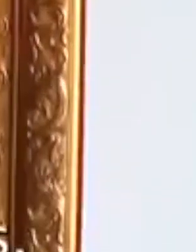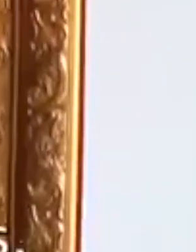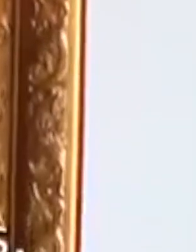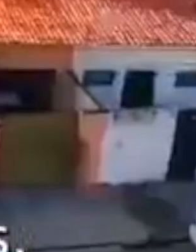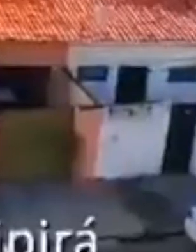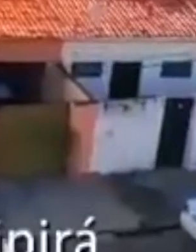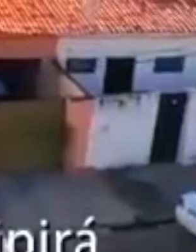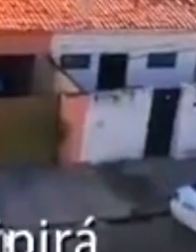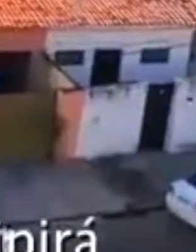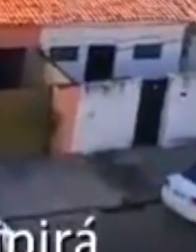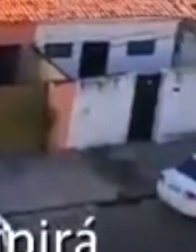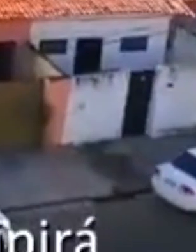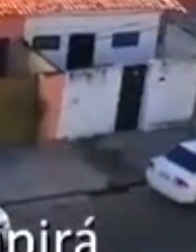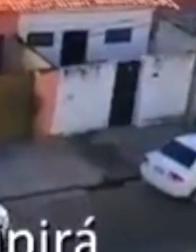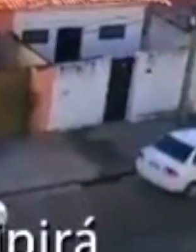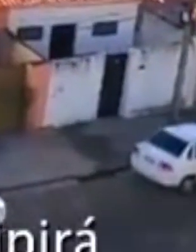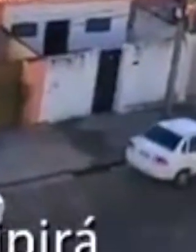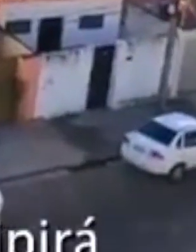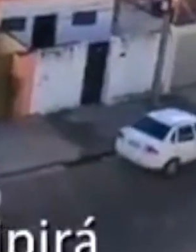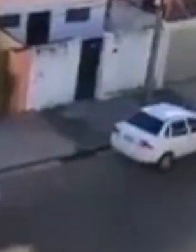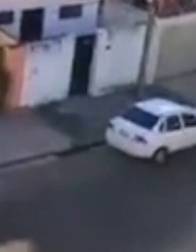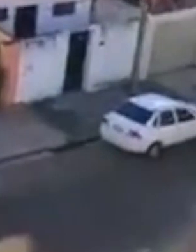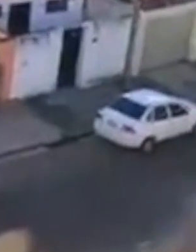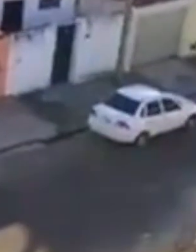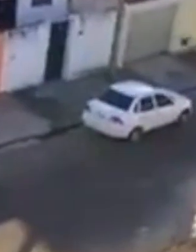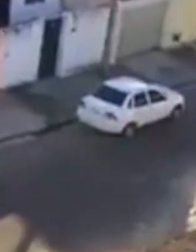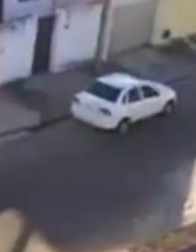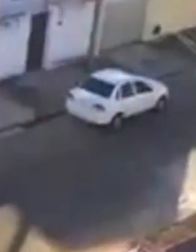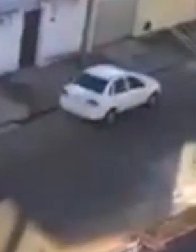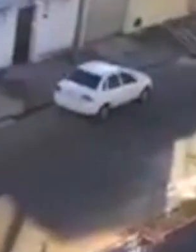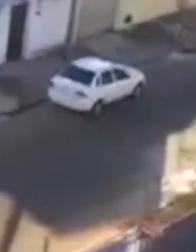Souza Martins fundaram o Centro de Cultura Moipirá.